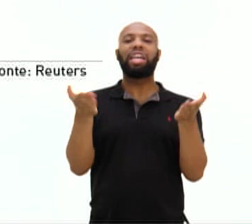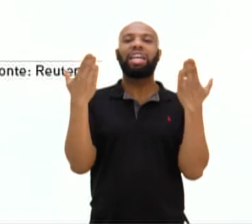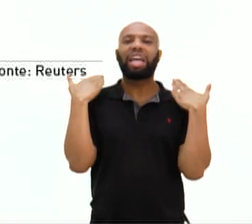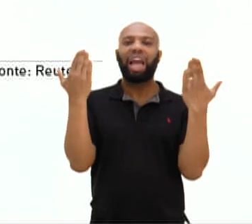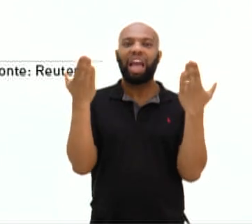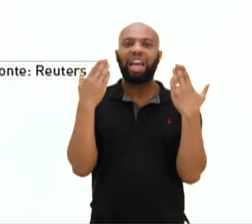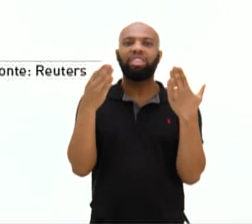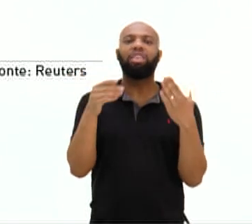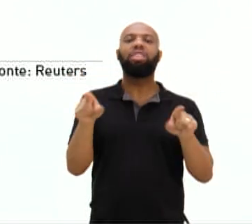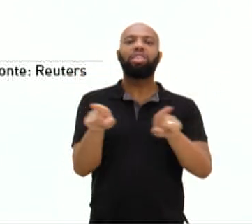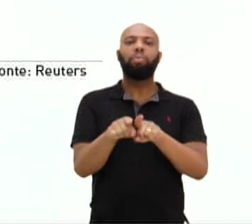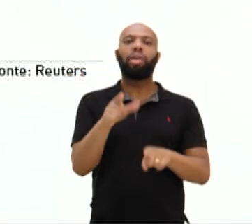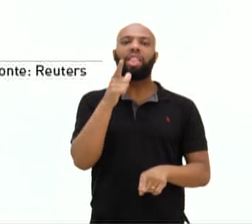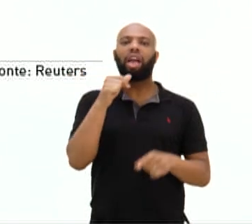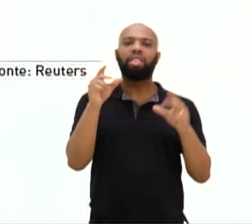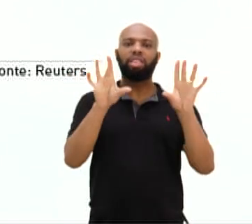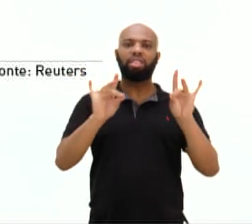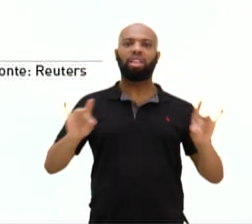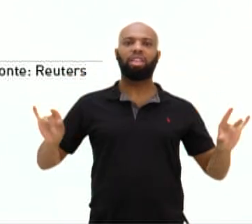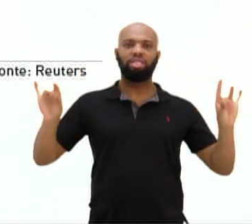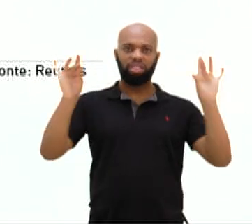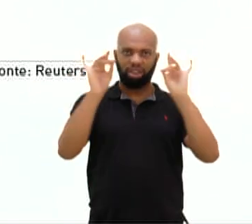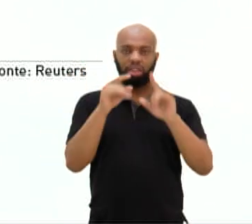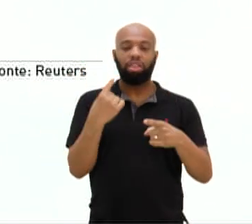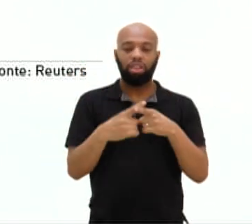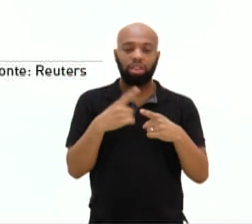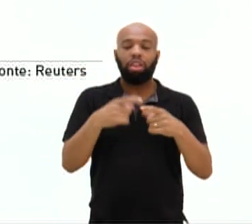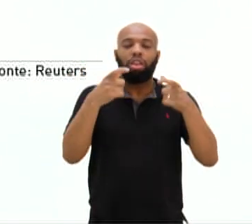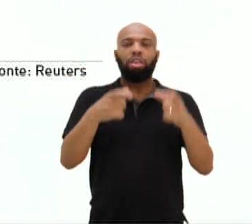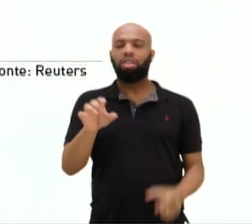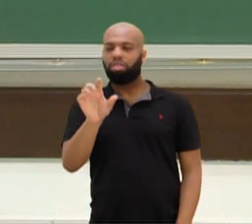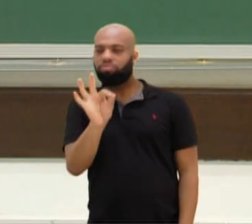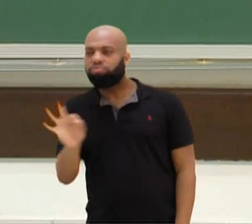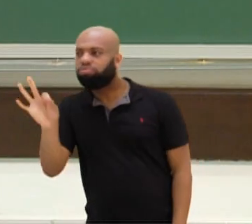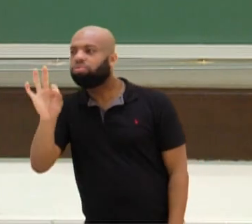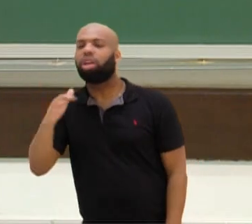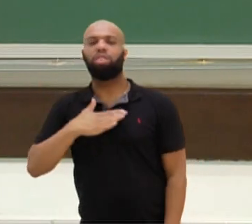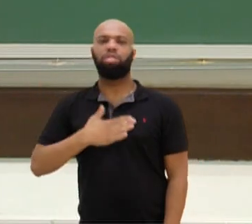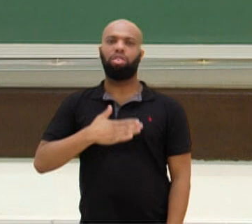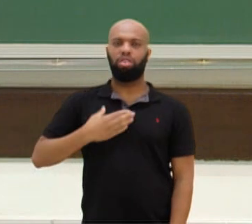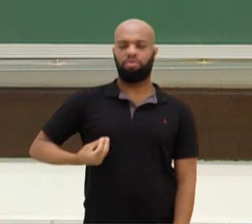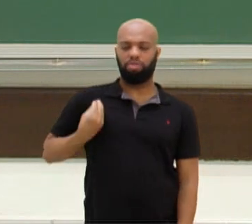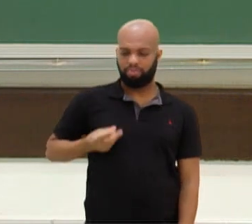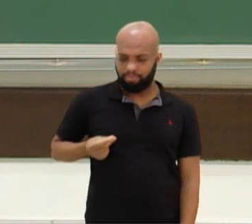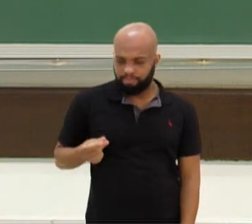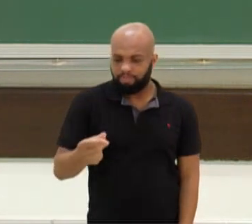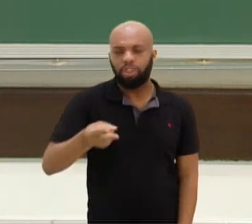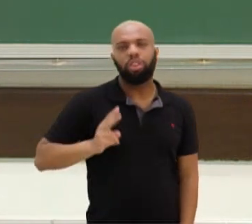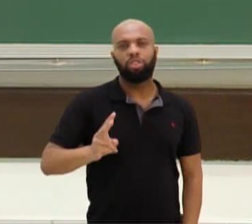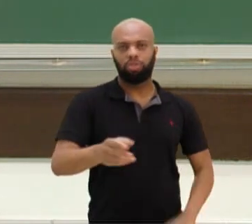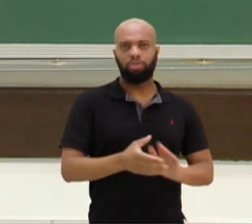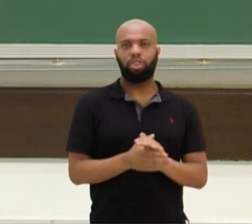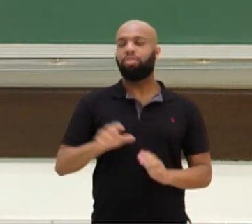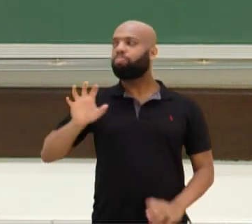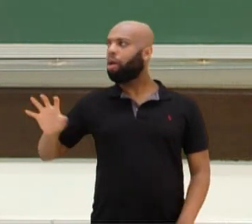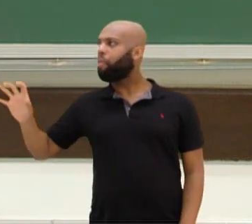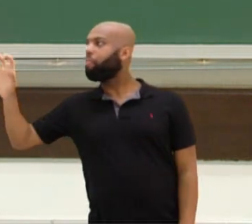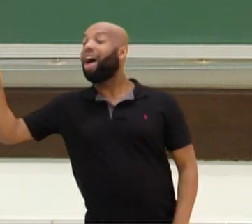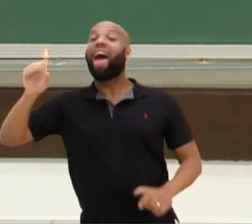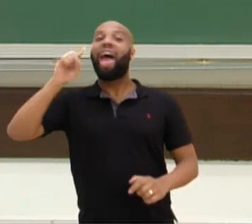úmidas? Que é o local onde o mosquito gosta, onde sobrevive, onde ele sobrevive, né? Então, todas essas regiões têm isso em